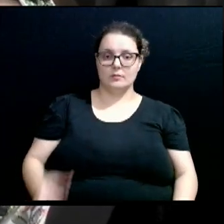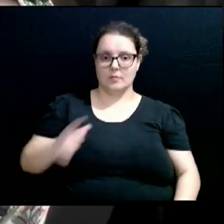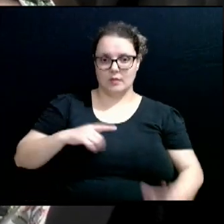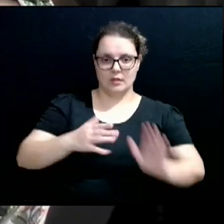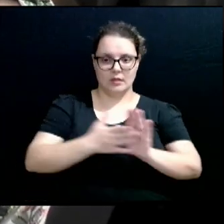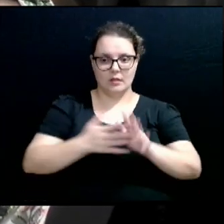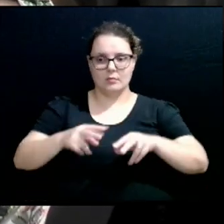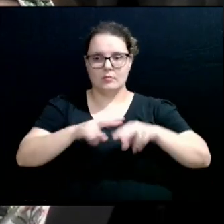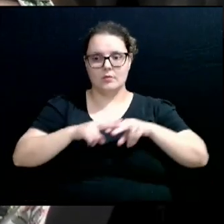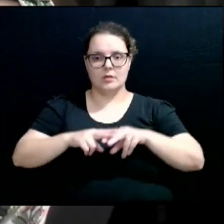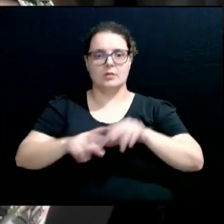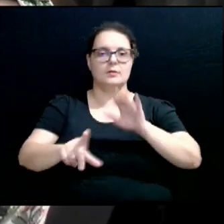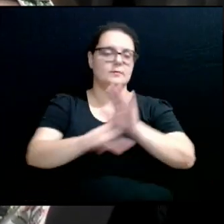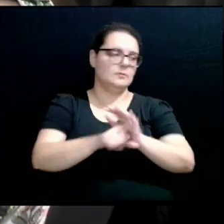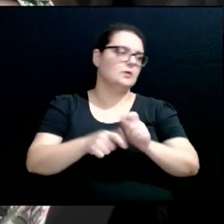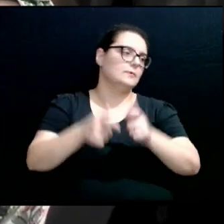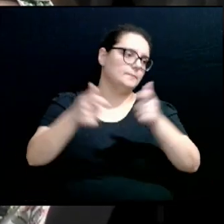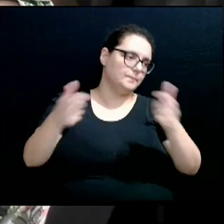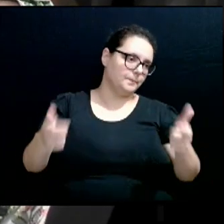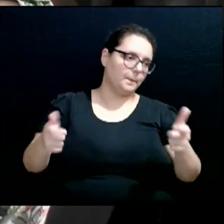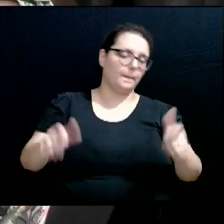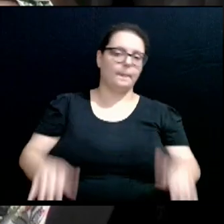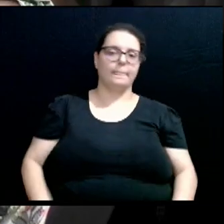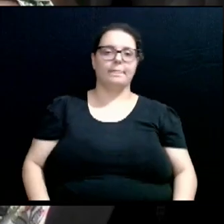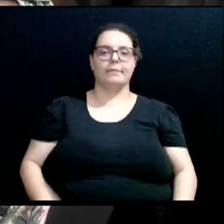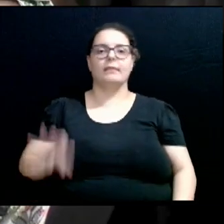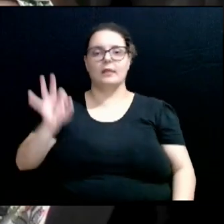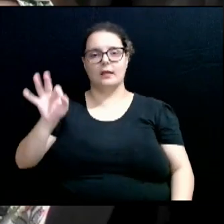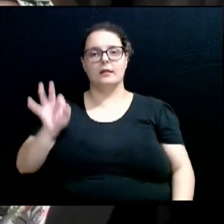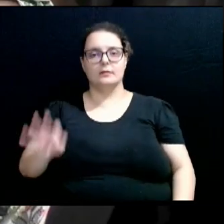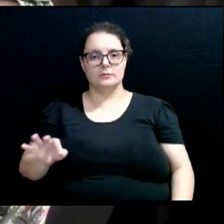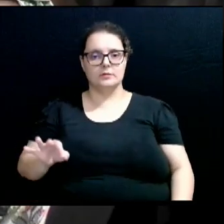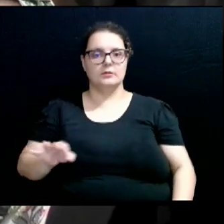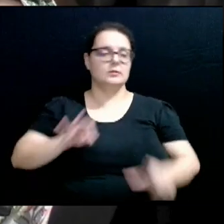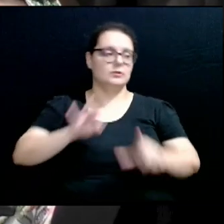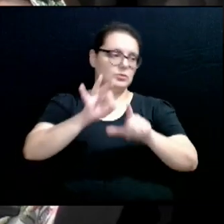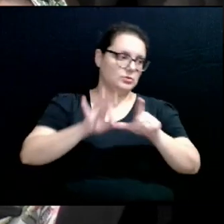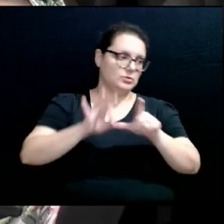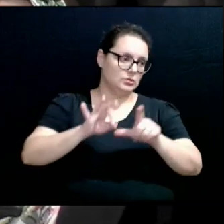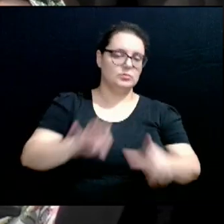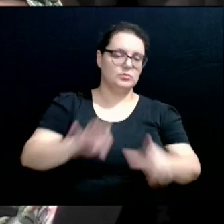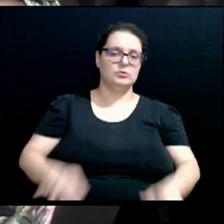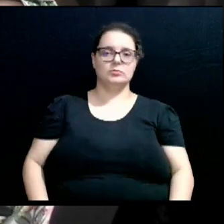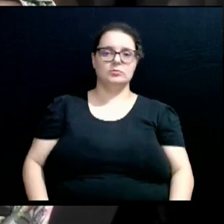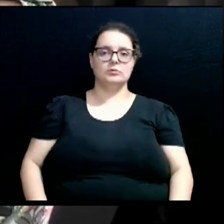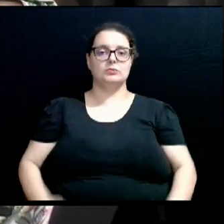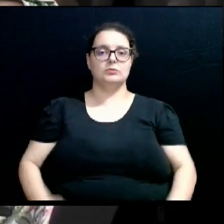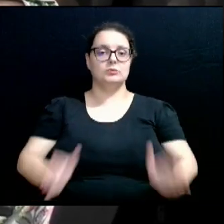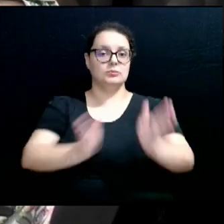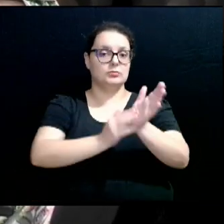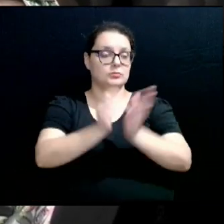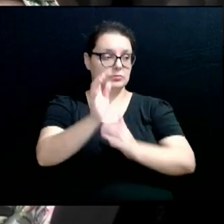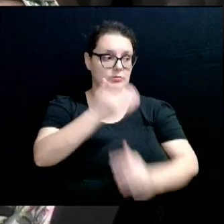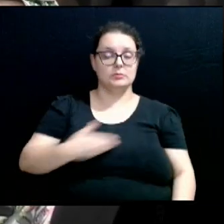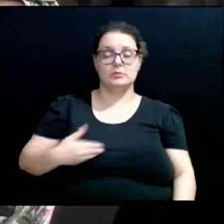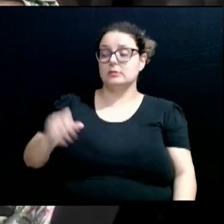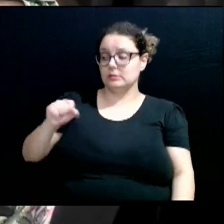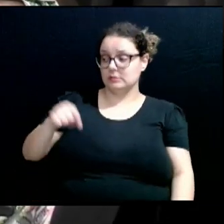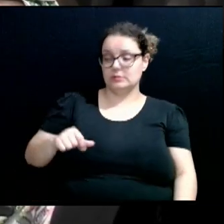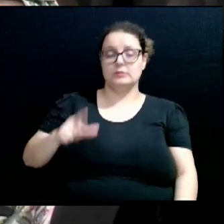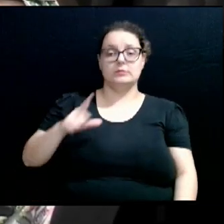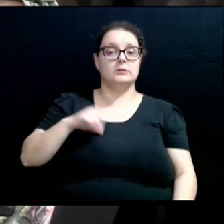que se aumente a porcentagem das cotas, né, nos concursos públicos. Sim. A gente tem todo esse movimento,